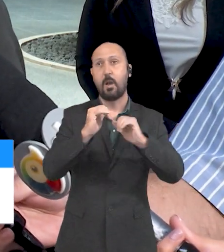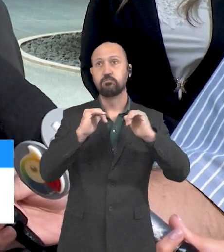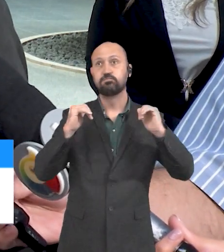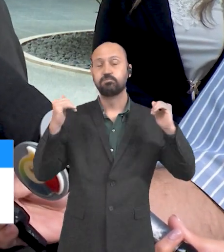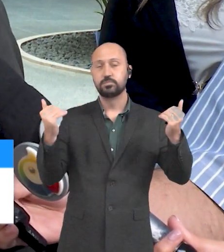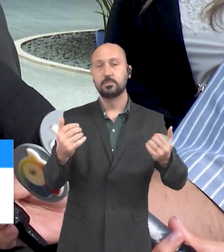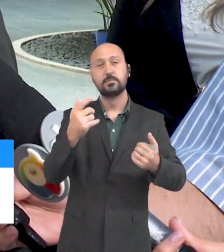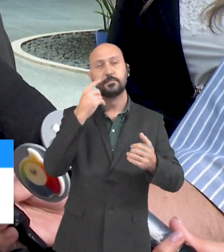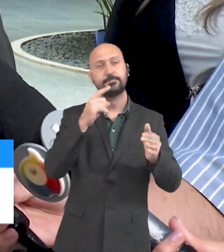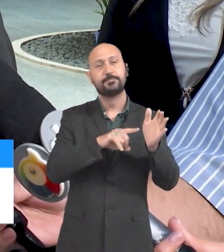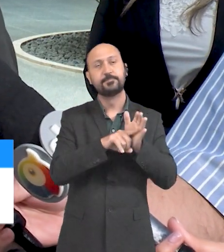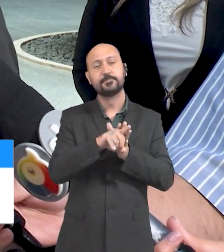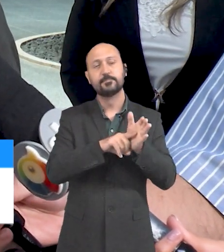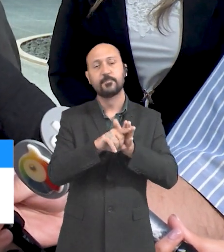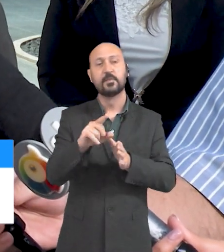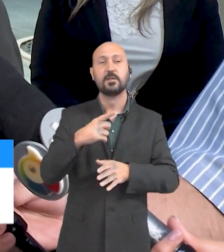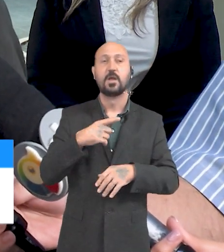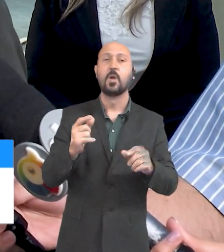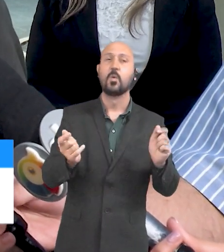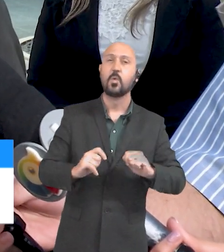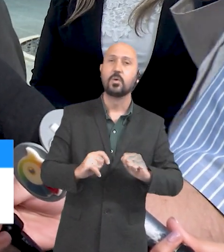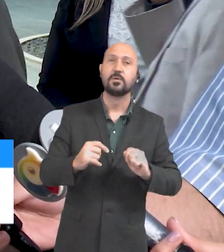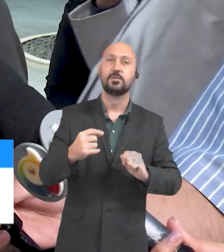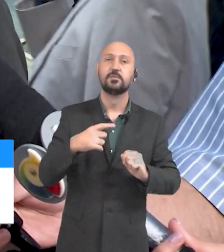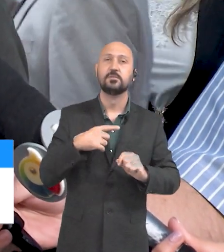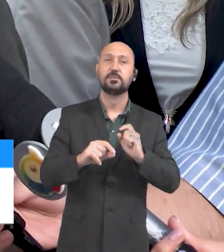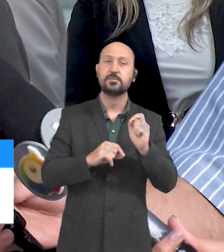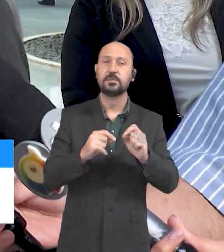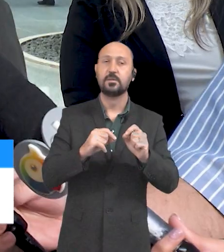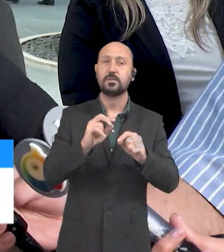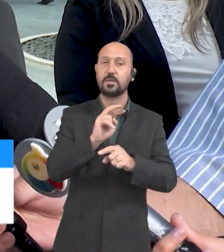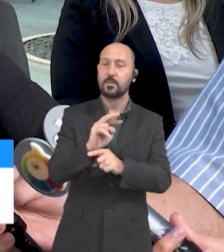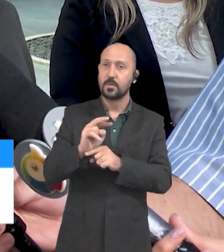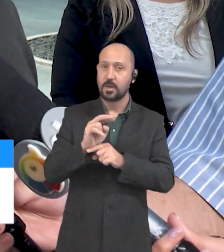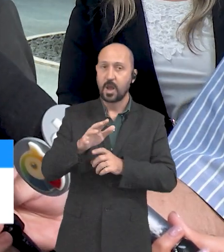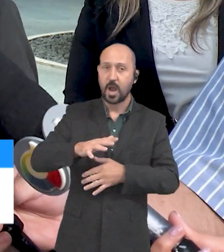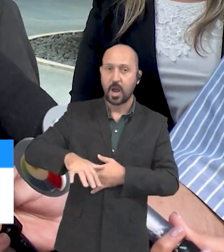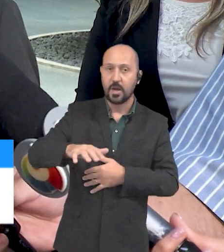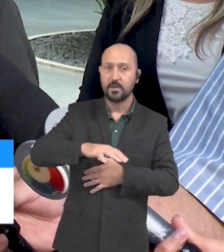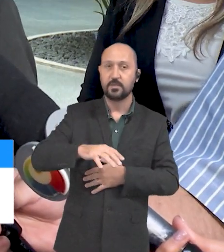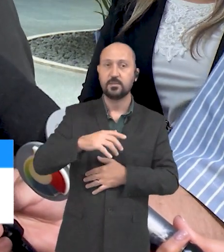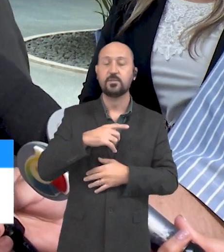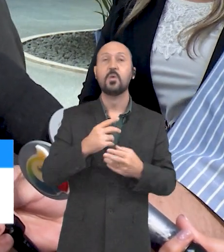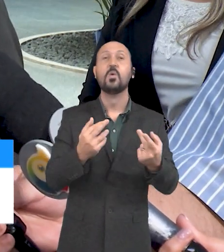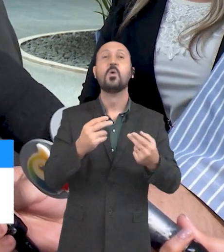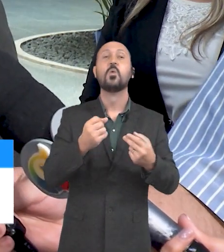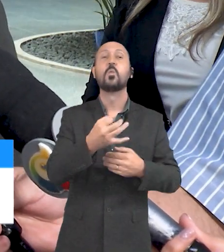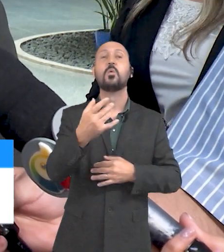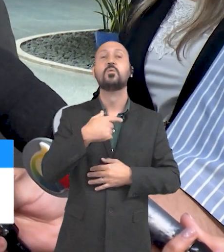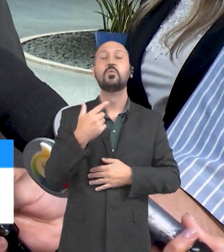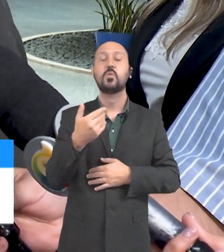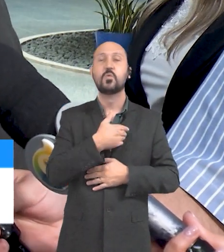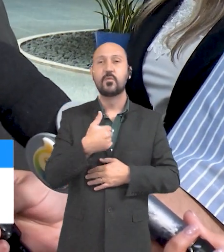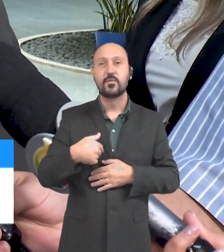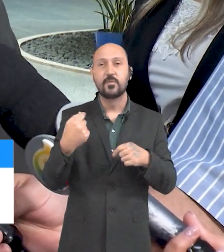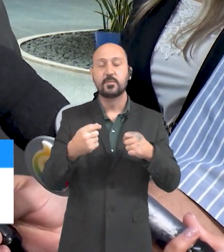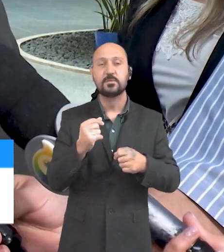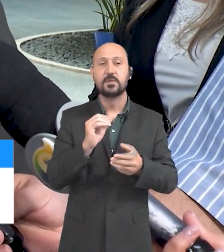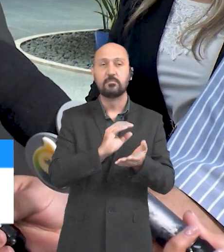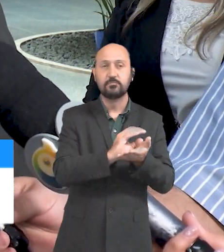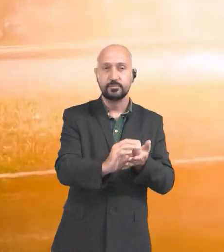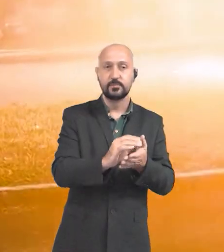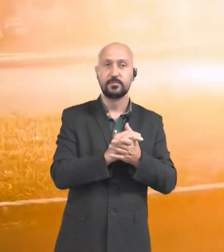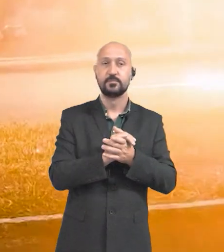precisa fazer esse levantamento para ver se há viabilidade, tanto da manutenção do Morenão, como quanto que o governo vai